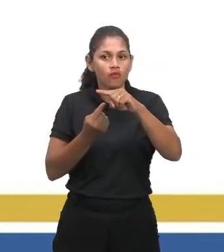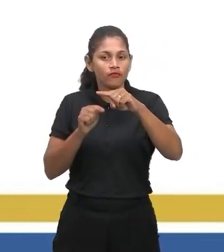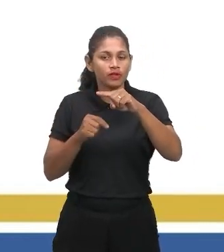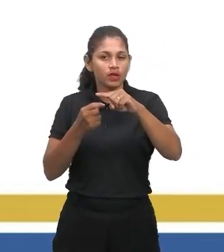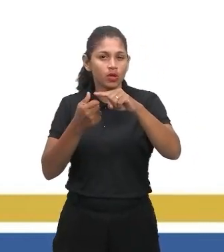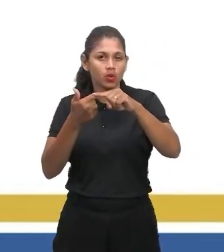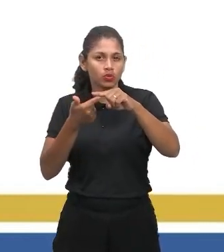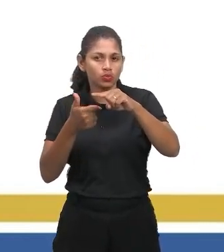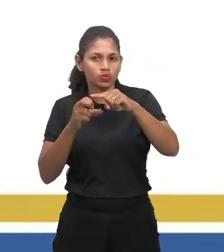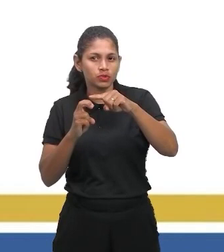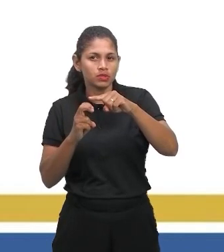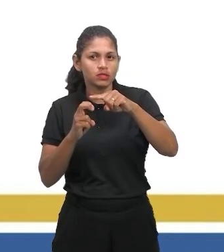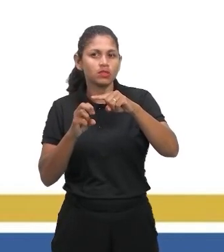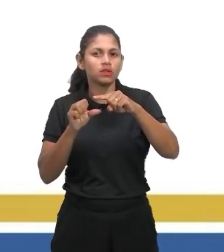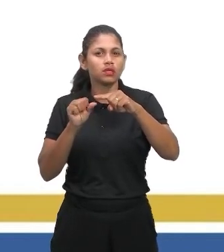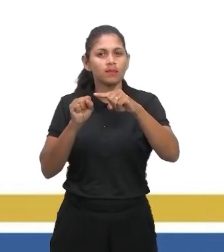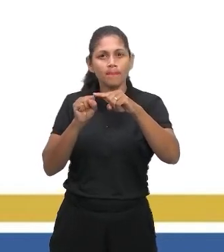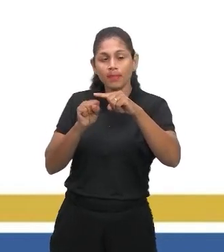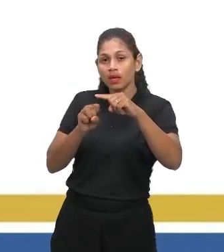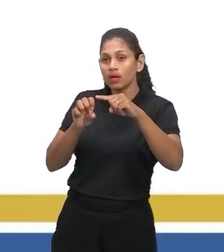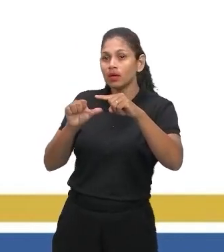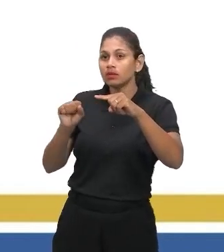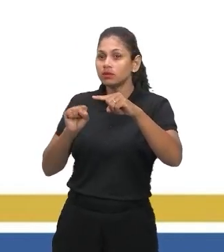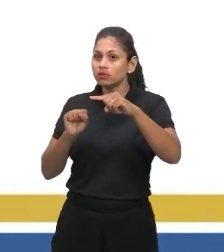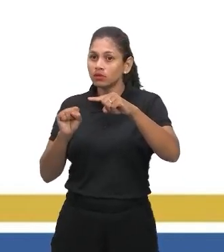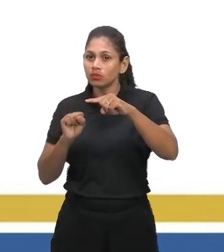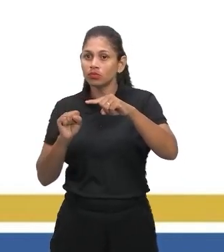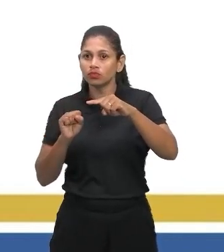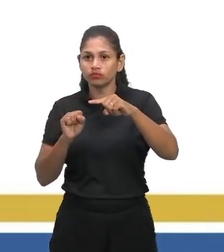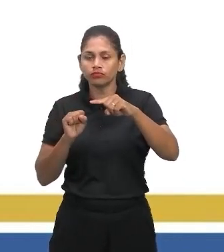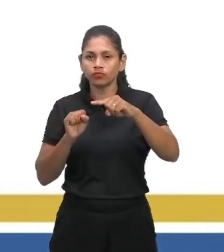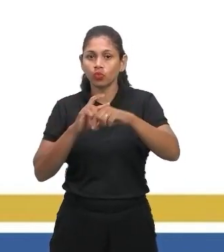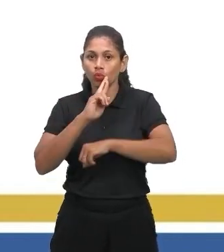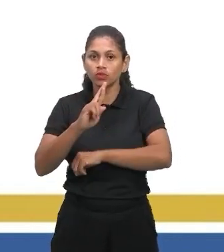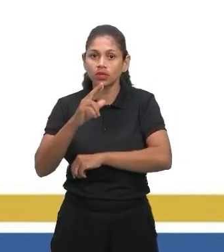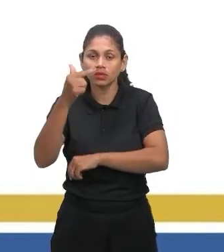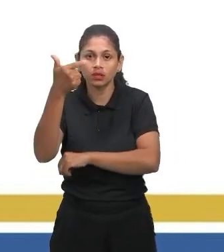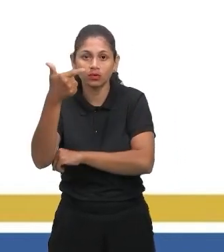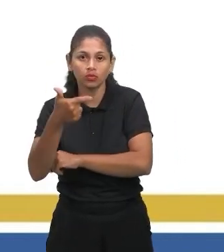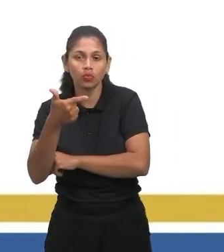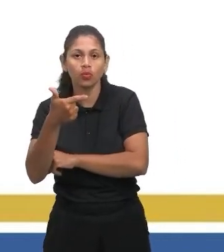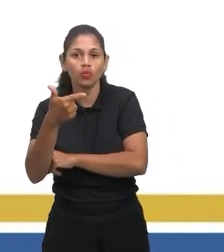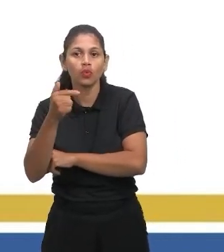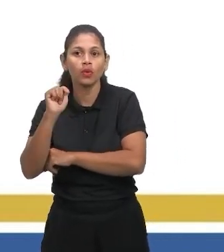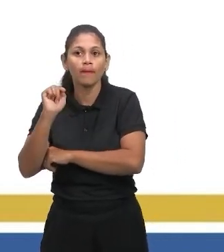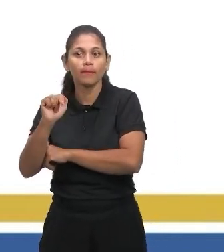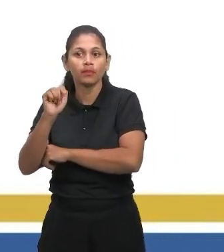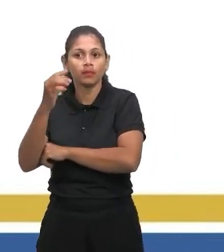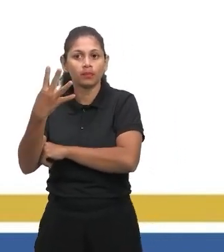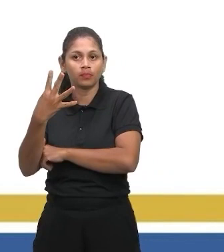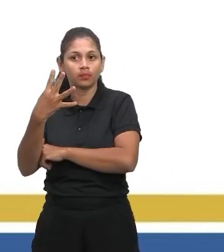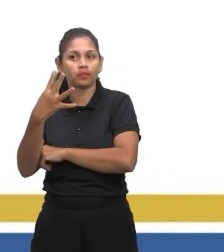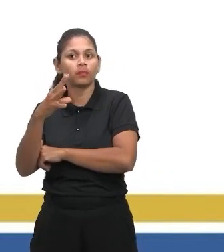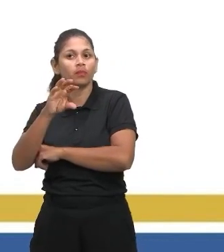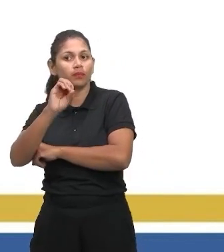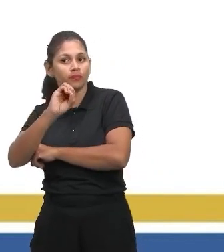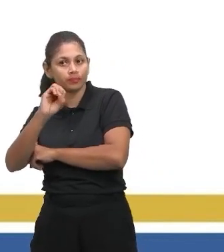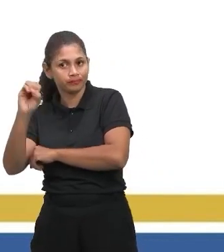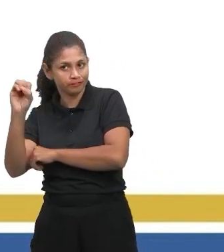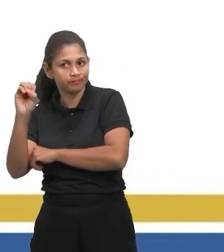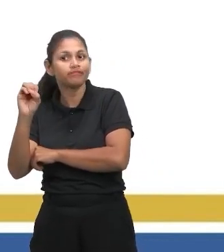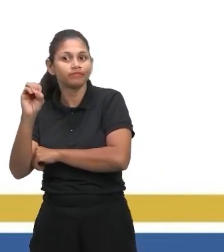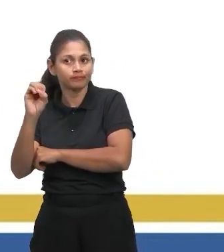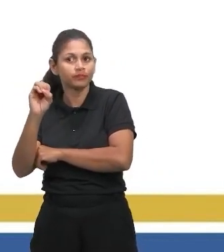professor, 2.400 segundos equivale a quanto? Já que a gente está falando em minuto, lembra, segundos para minutos, o que é que eu faço? Eu